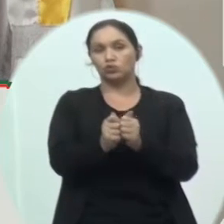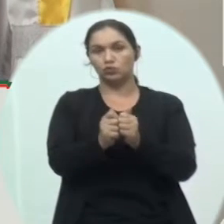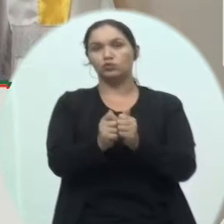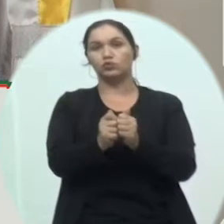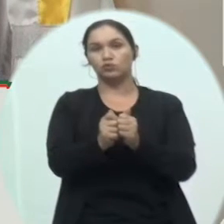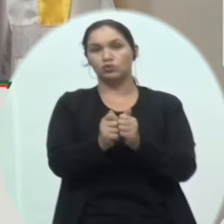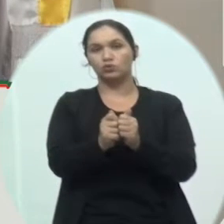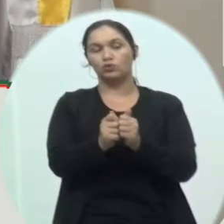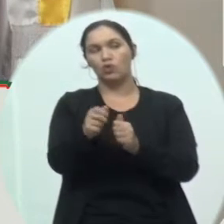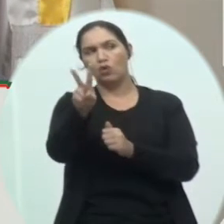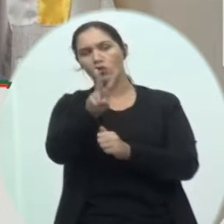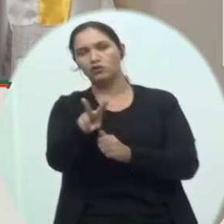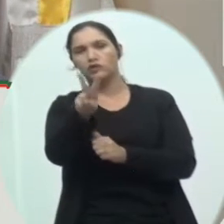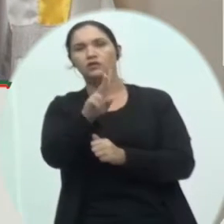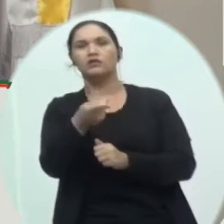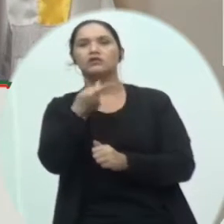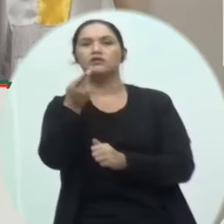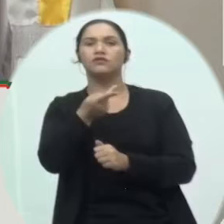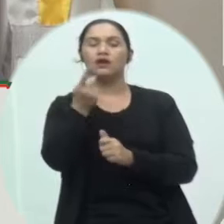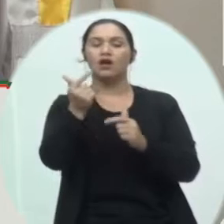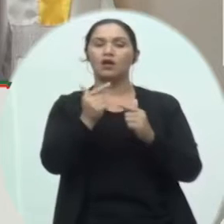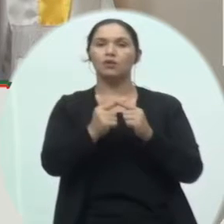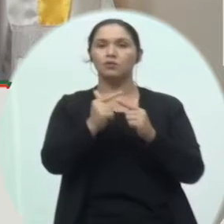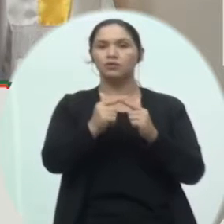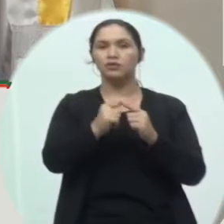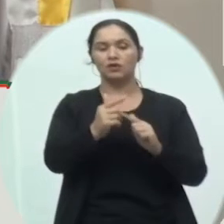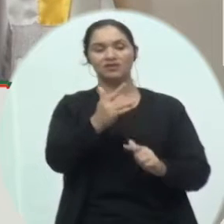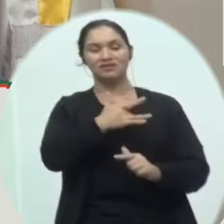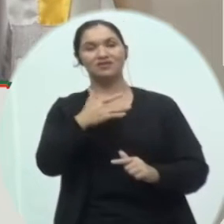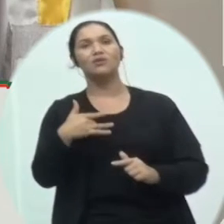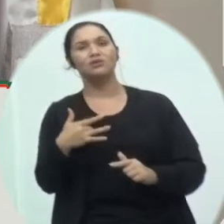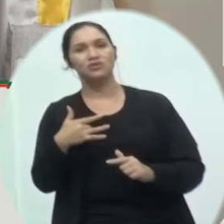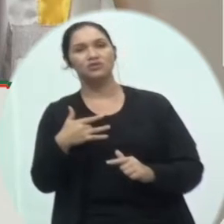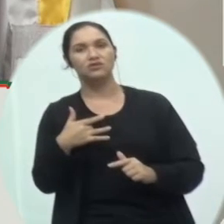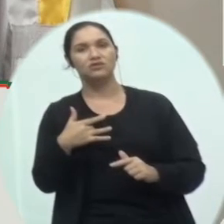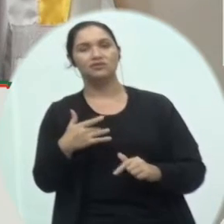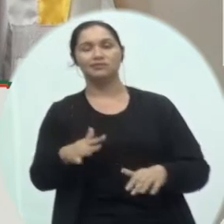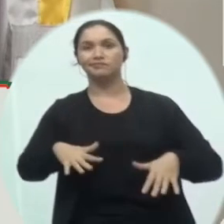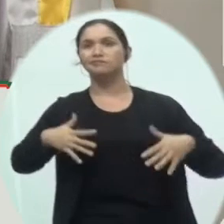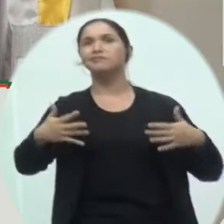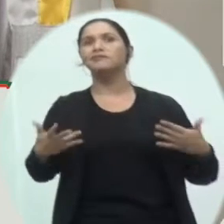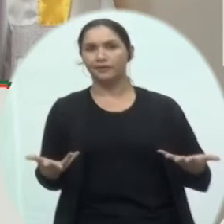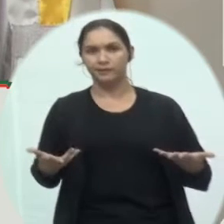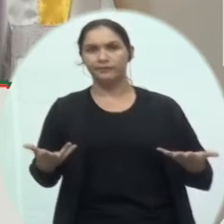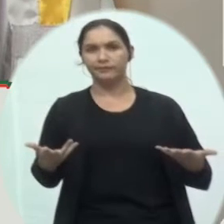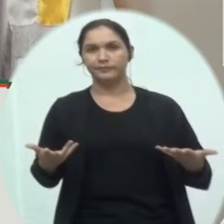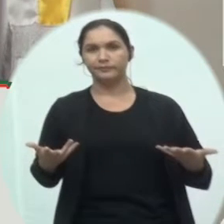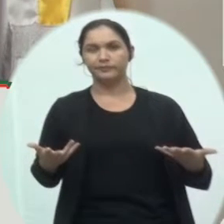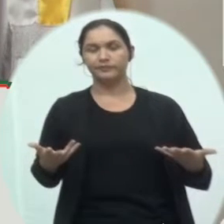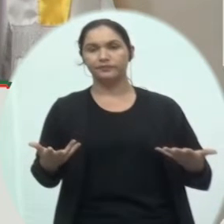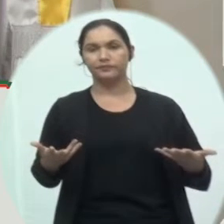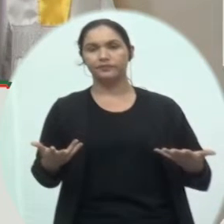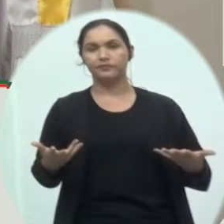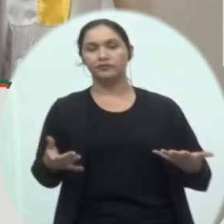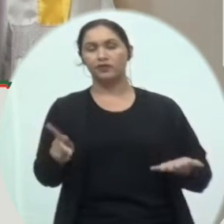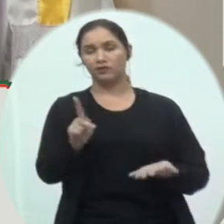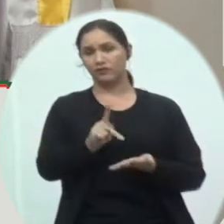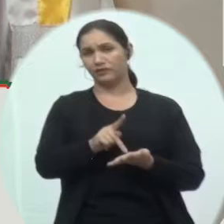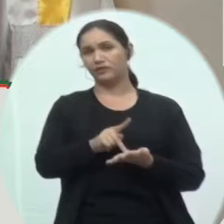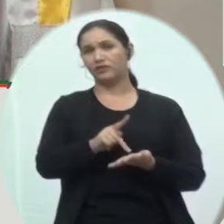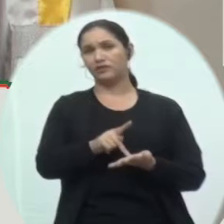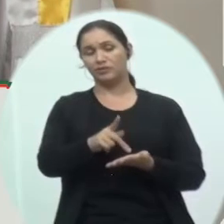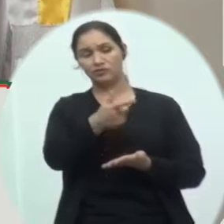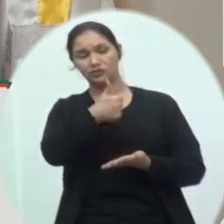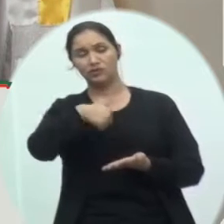aos discursos anteriores quanto à questão da saúde. Ora, na realidade, nós